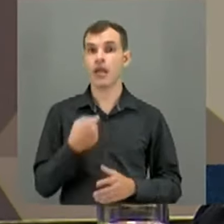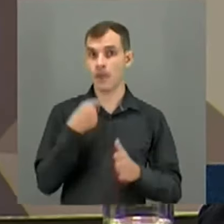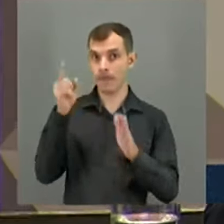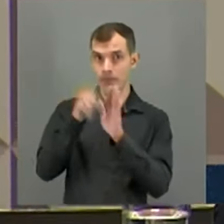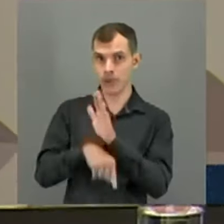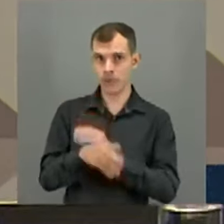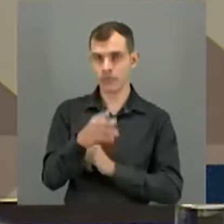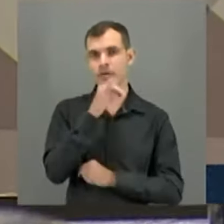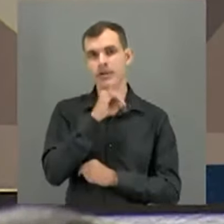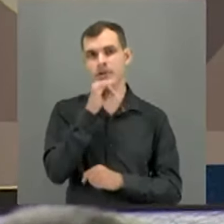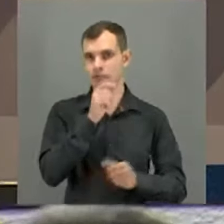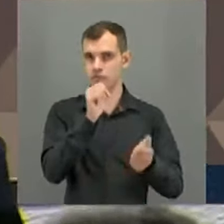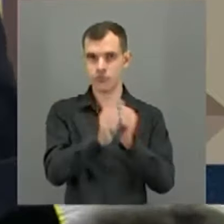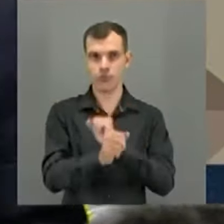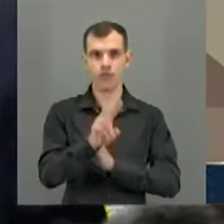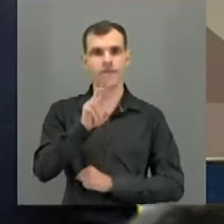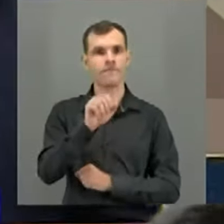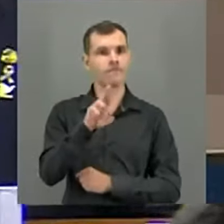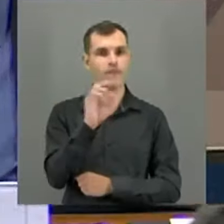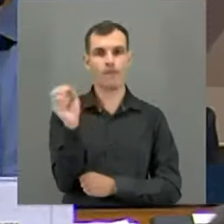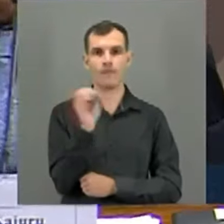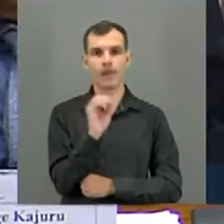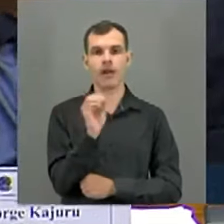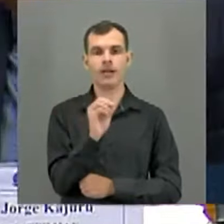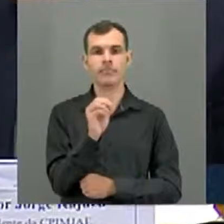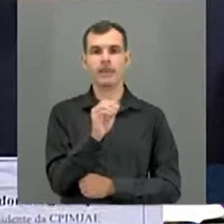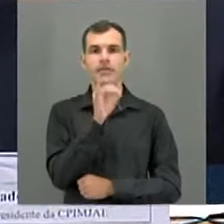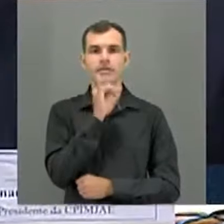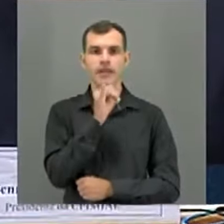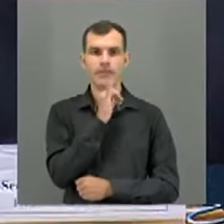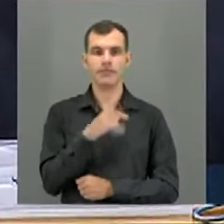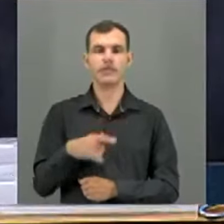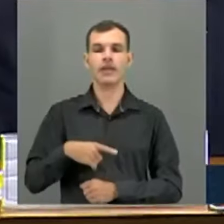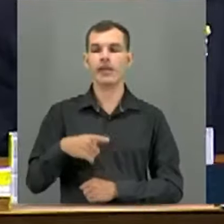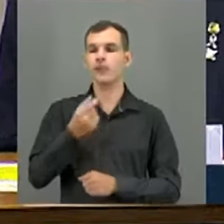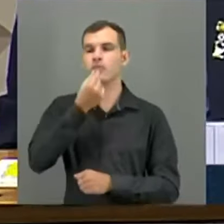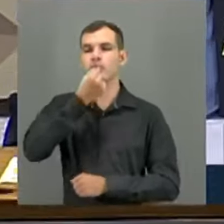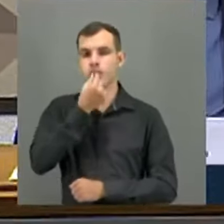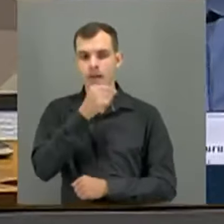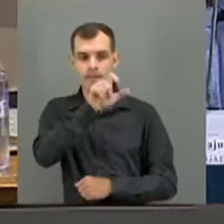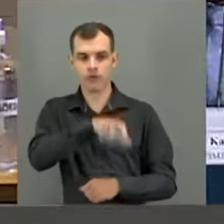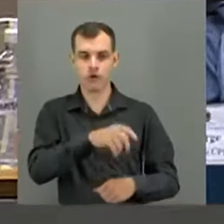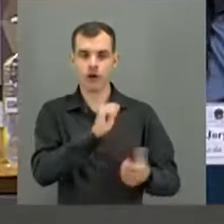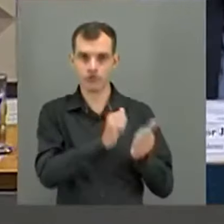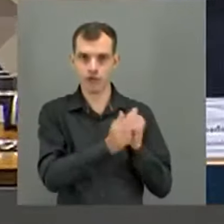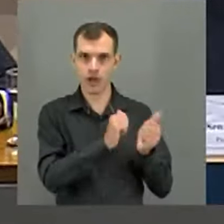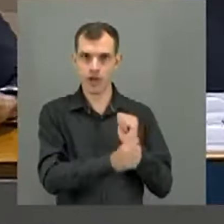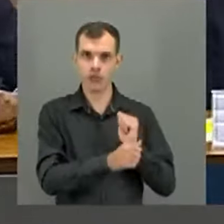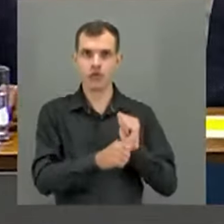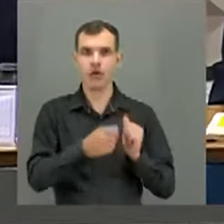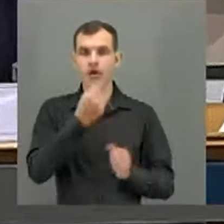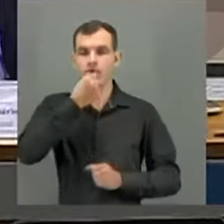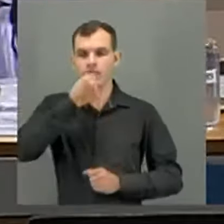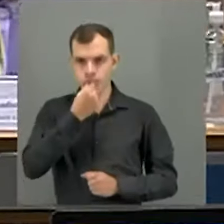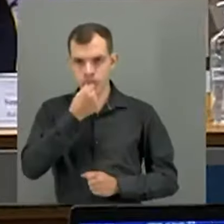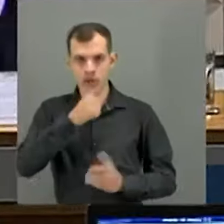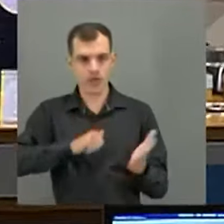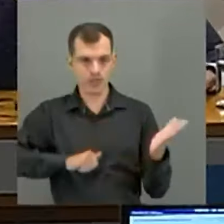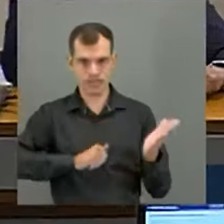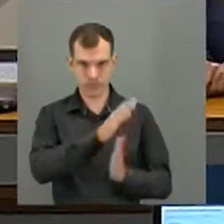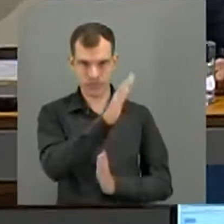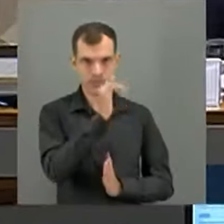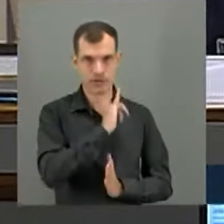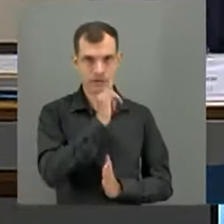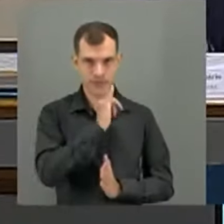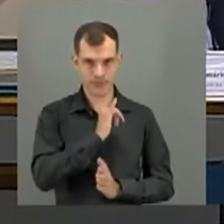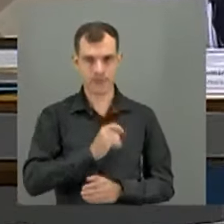jogo sem VAR. Um árbitro expulsa um jogador. E aquela vai para a